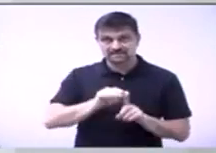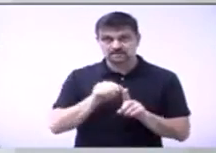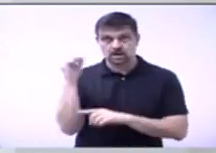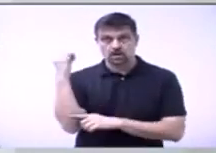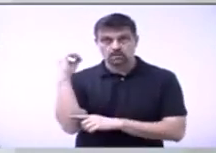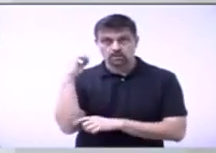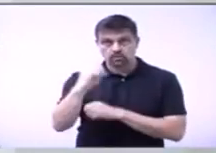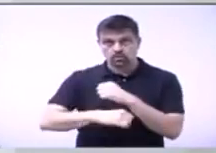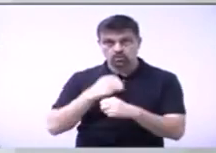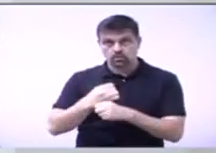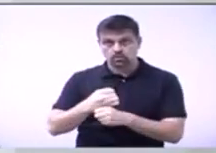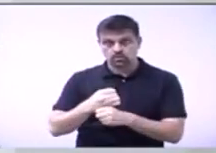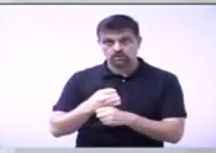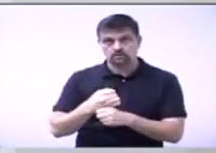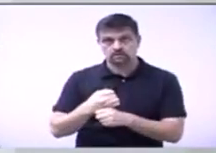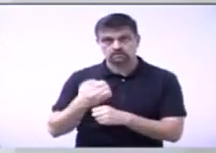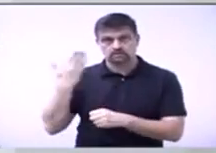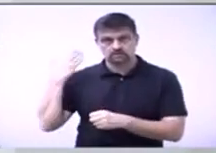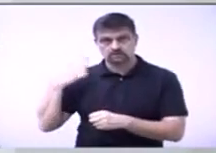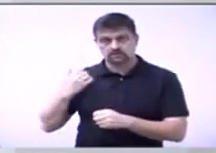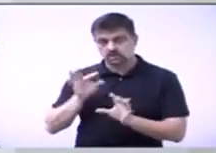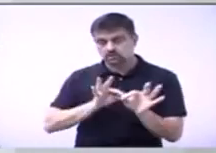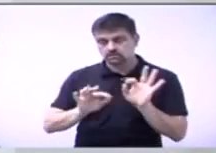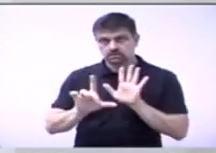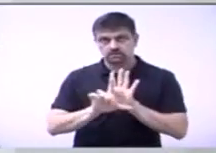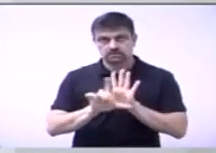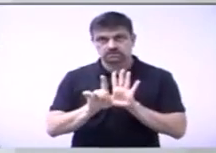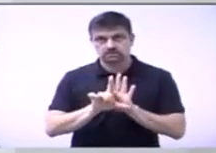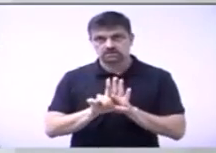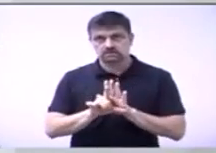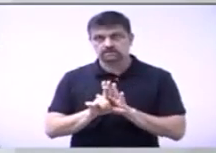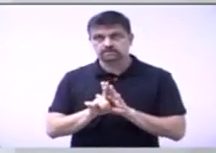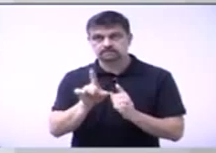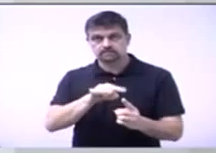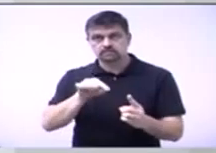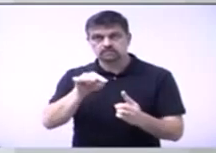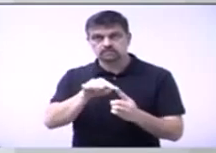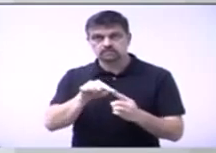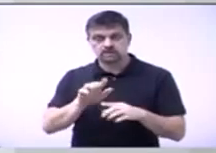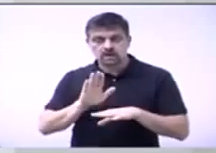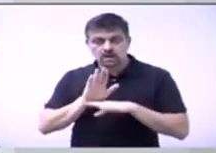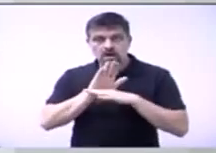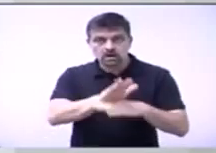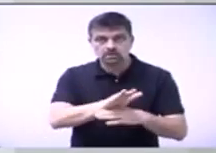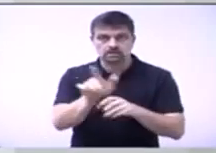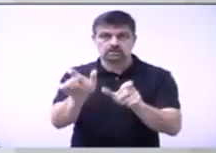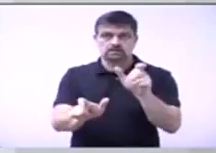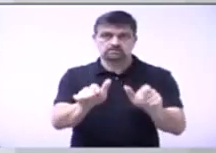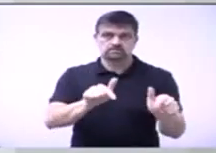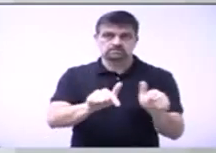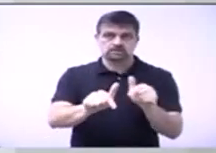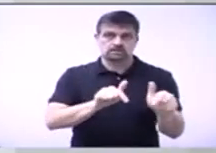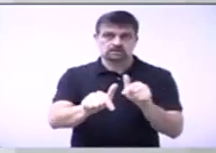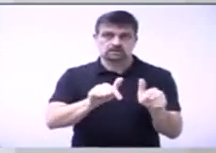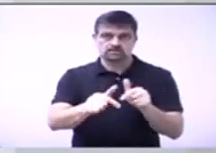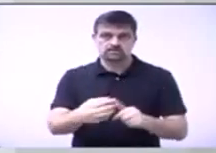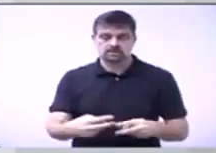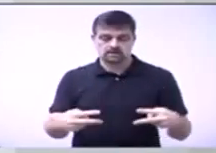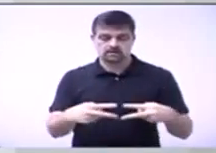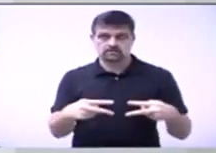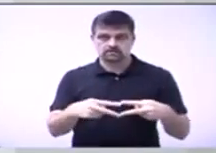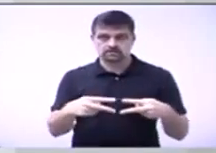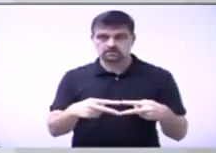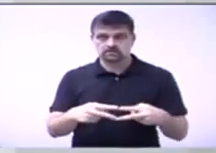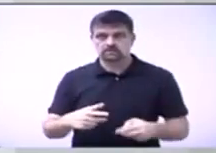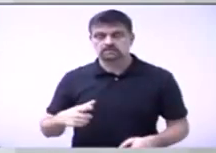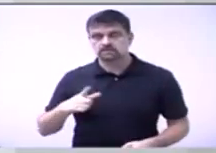passado, esse projeto de lei em defesa do trabalhador paulinense. De lá para cá, a nossa proposta